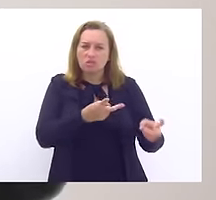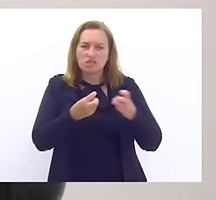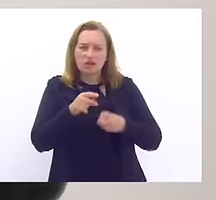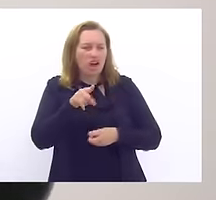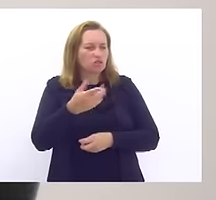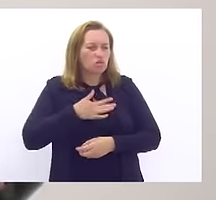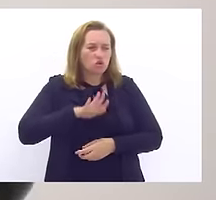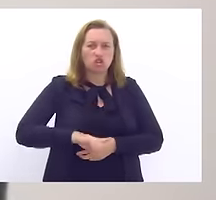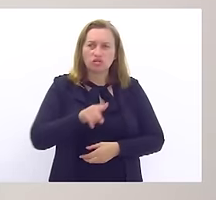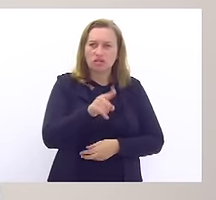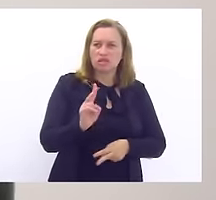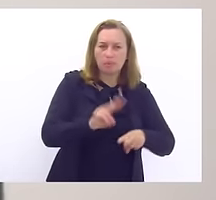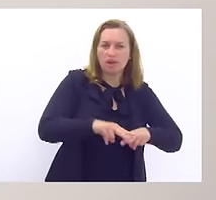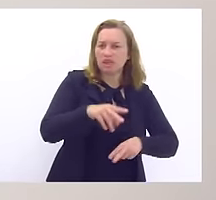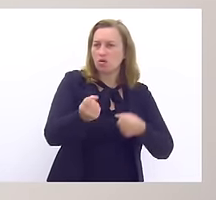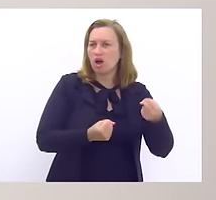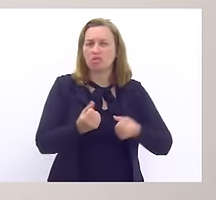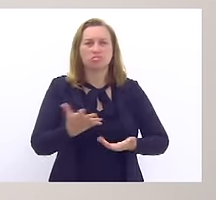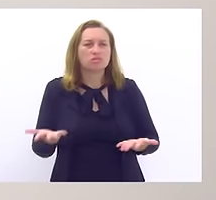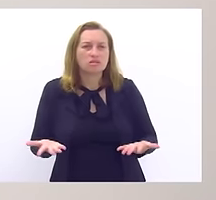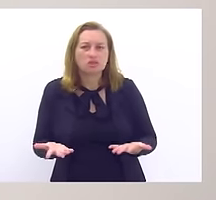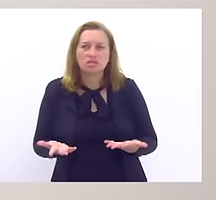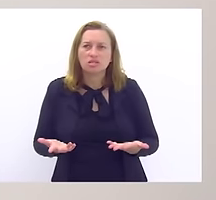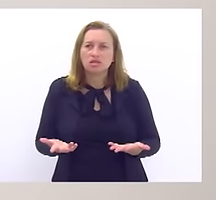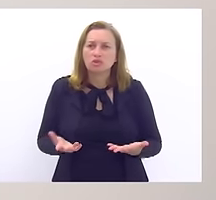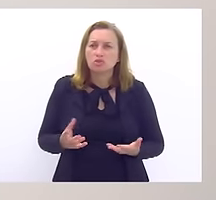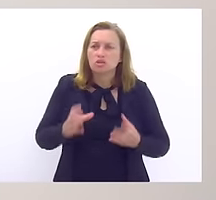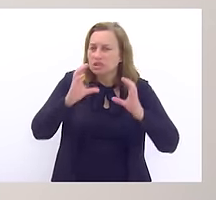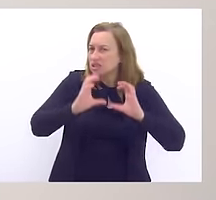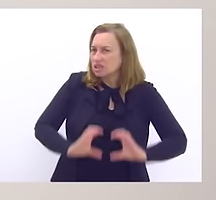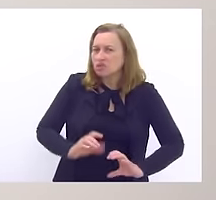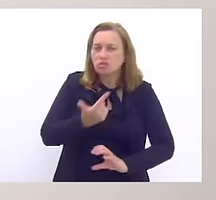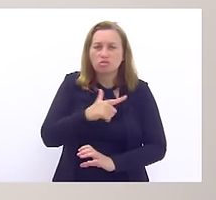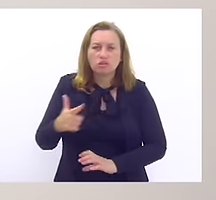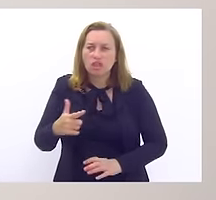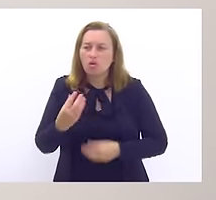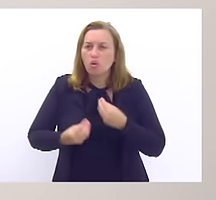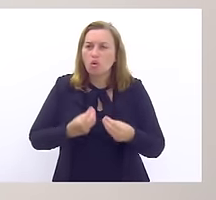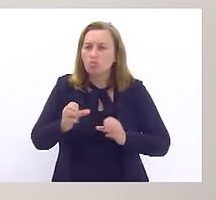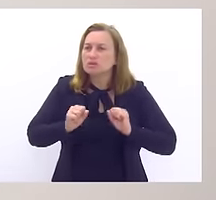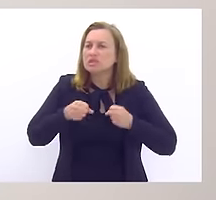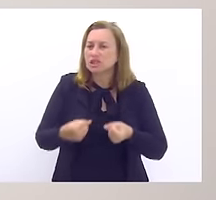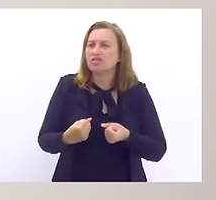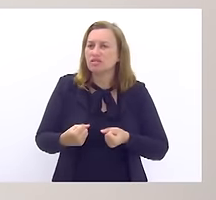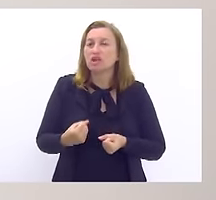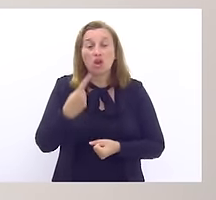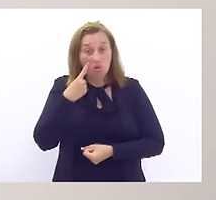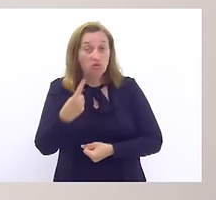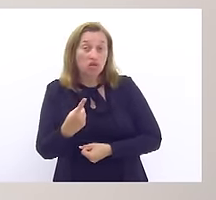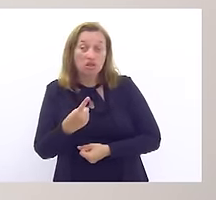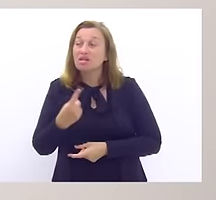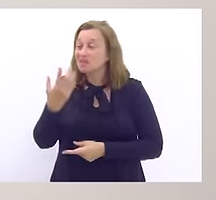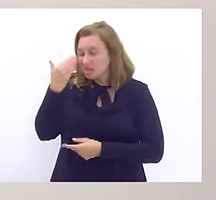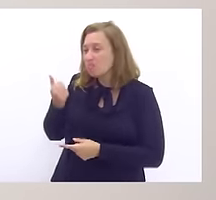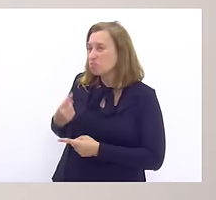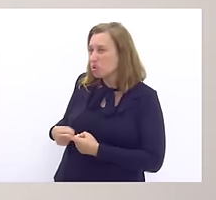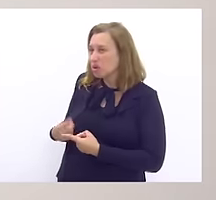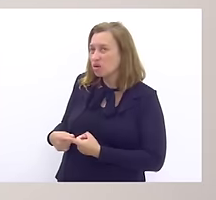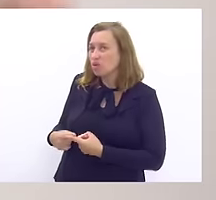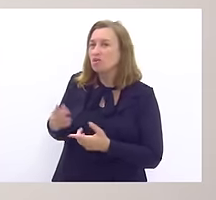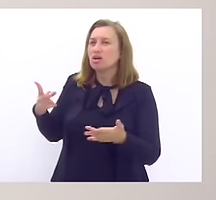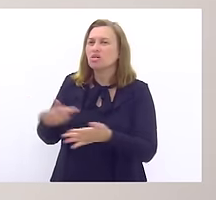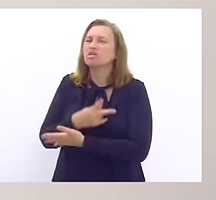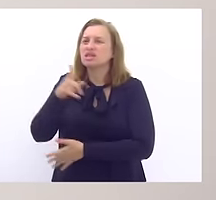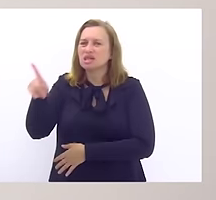cara tá preso no pneu da careca é a voz dele acabou usada não tá tendo vez de se defender e isso eu encontrei sabe por quê O que aconteceu